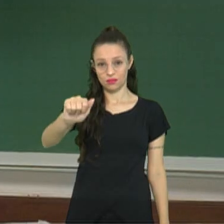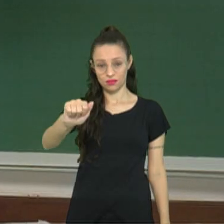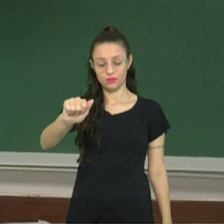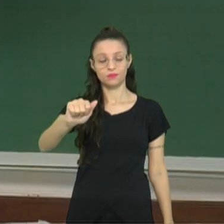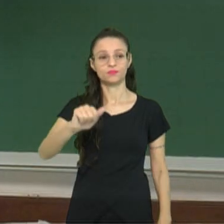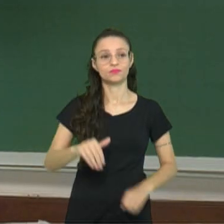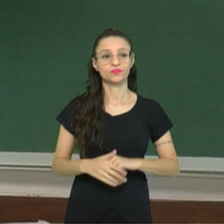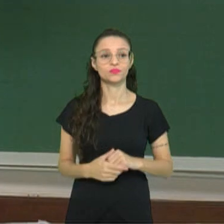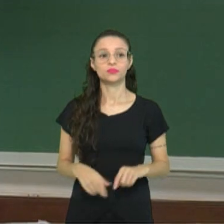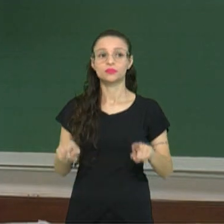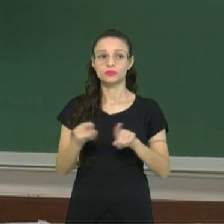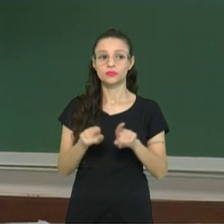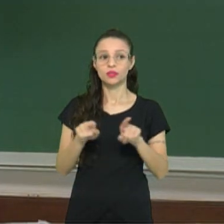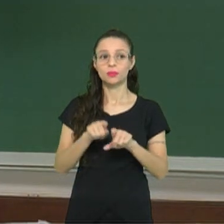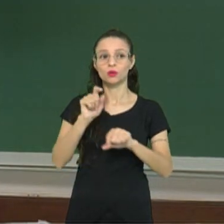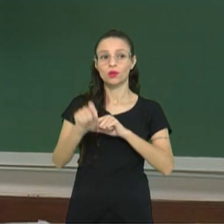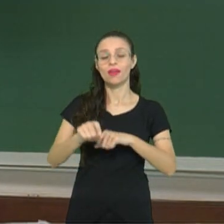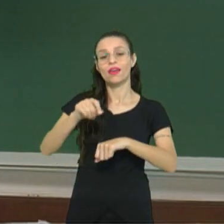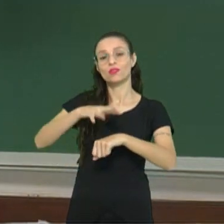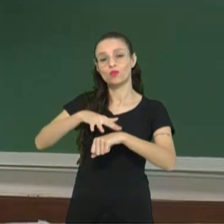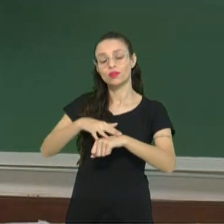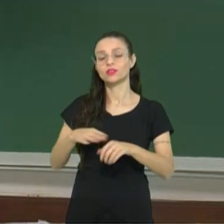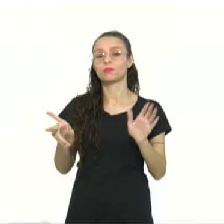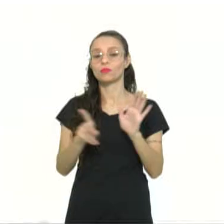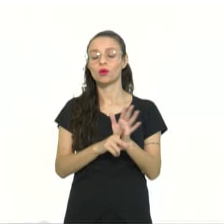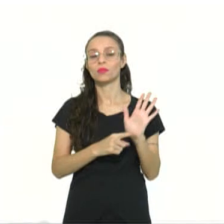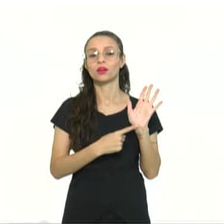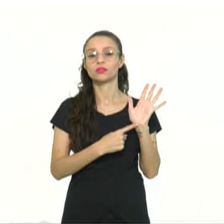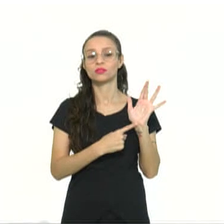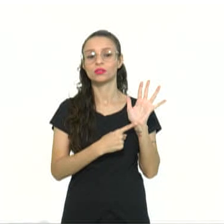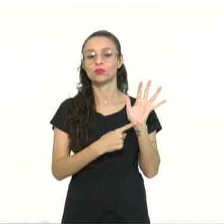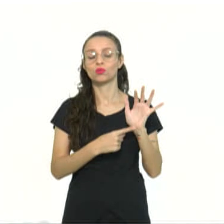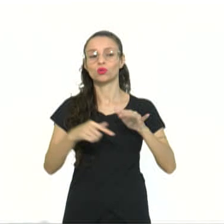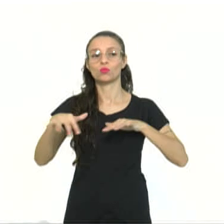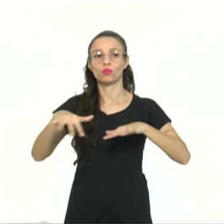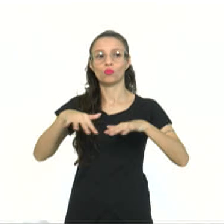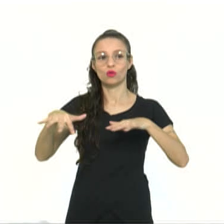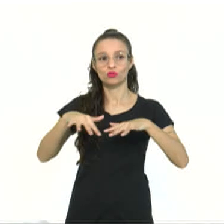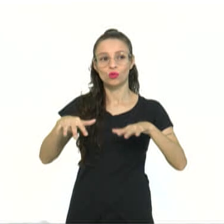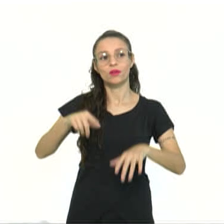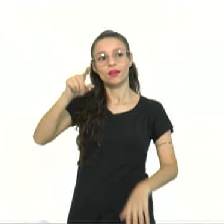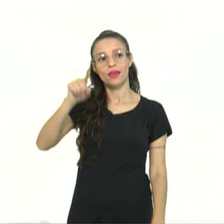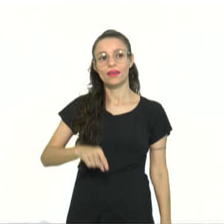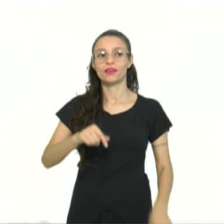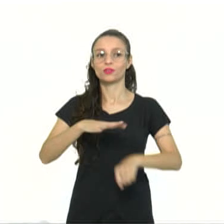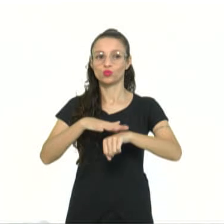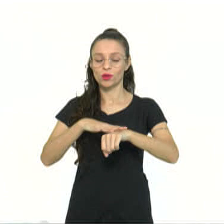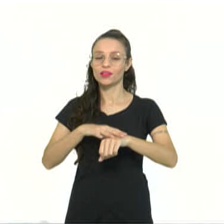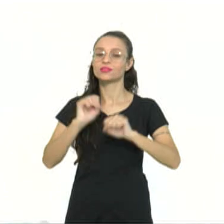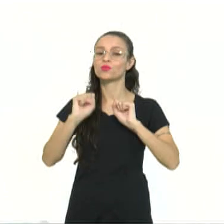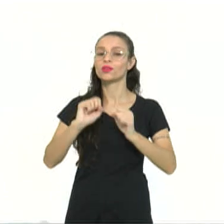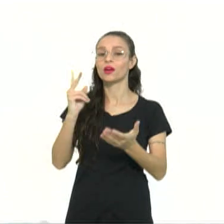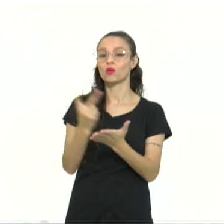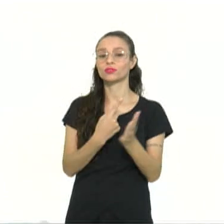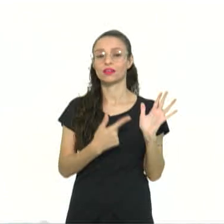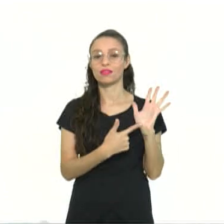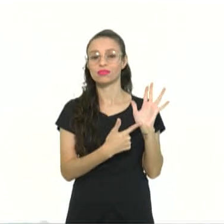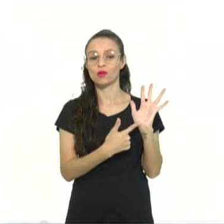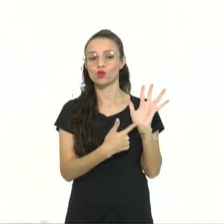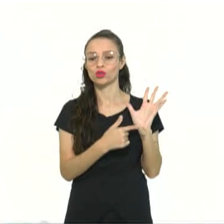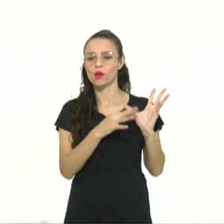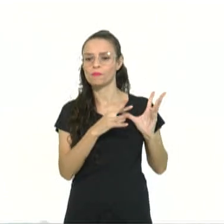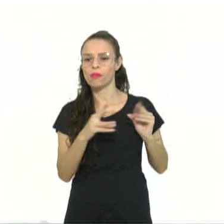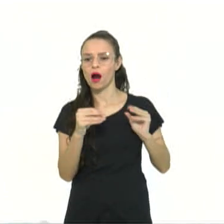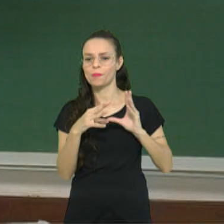né? Também conhecido como a doença do neurônio motor ou doença de Lou Gehrig. É uma doença que causa morte de neurônios e de controle